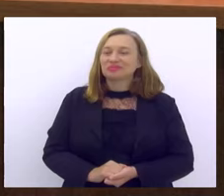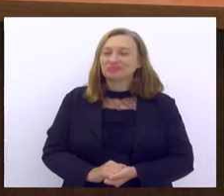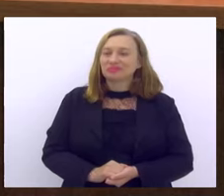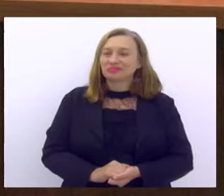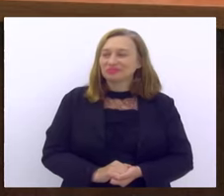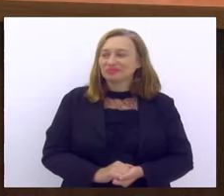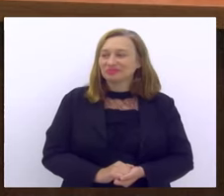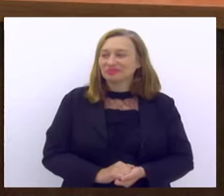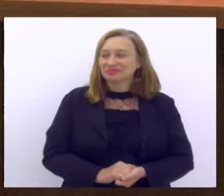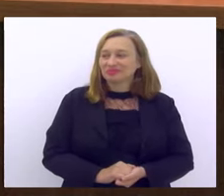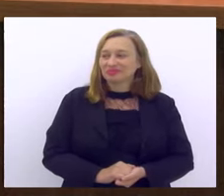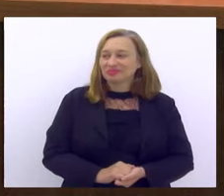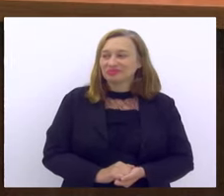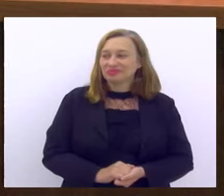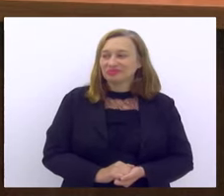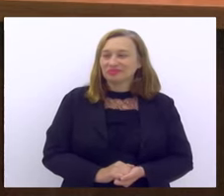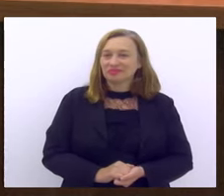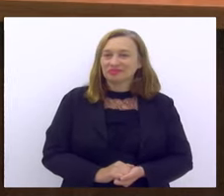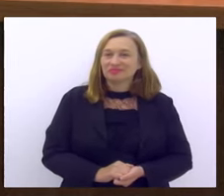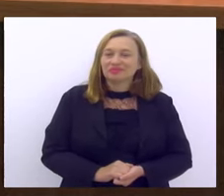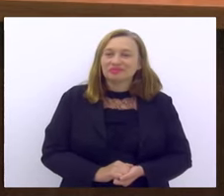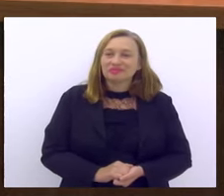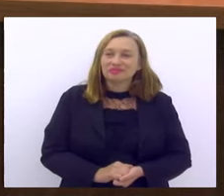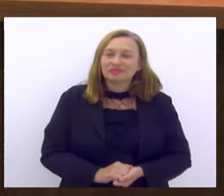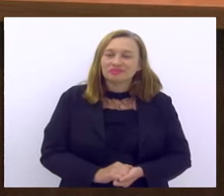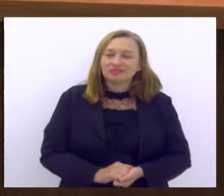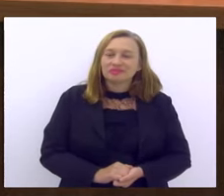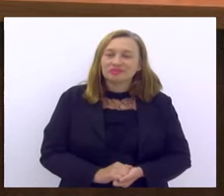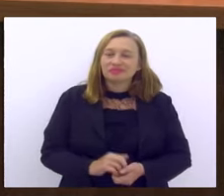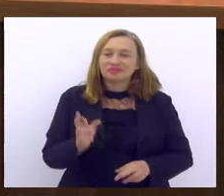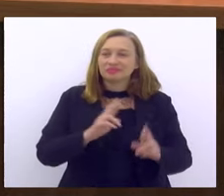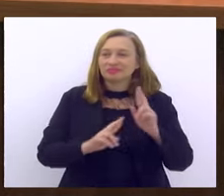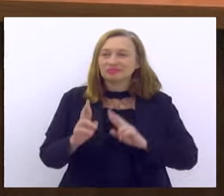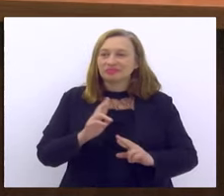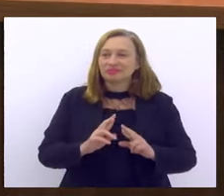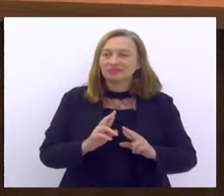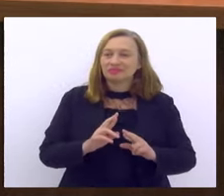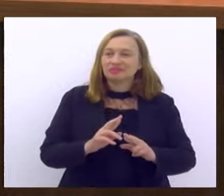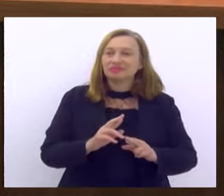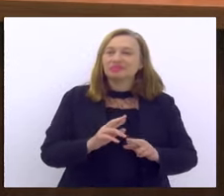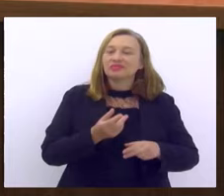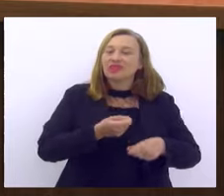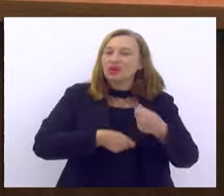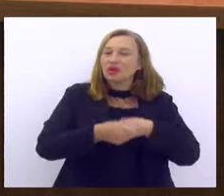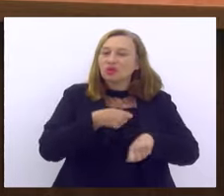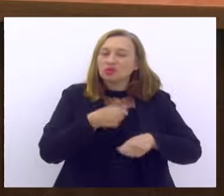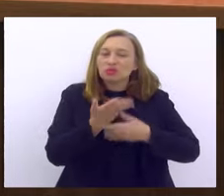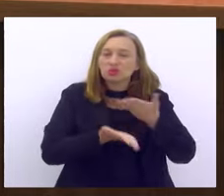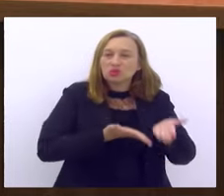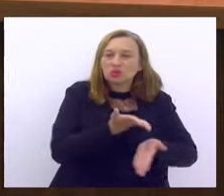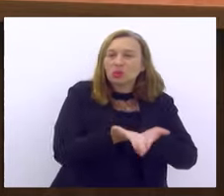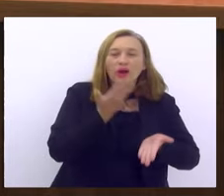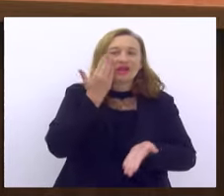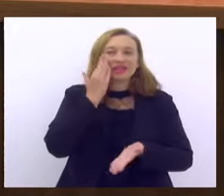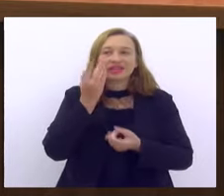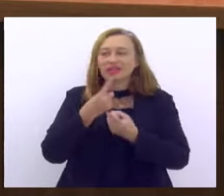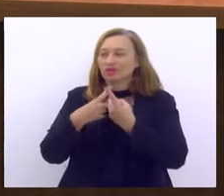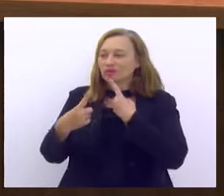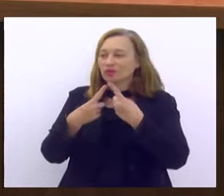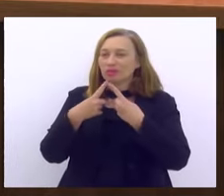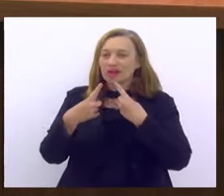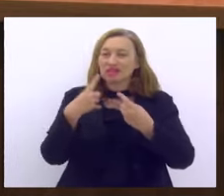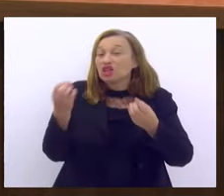uma dificuldade na compreensão com relação à economia do cuidado. A gente entende, porque esse é um debate que